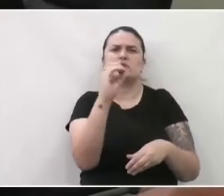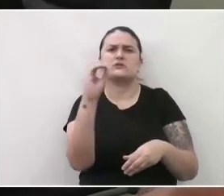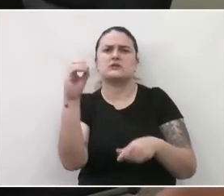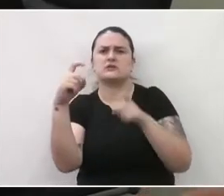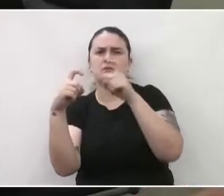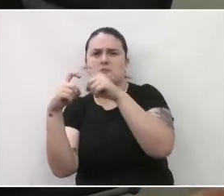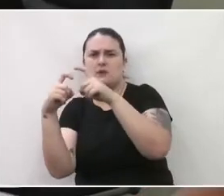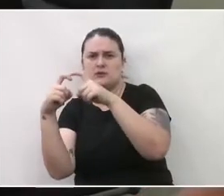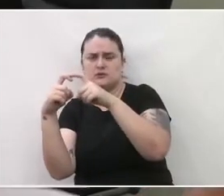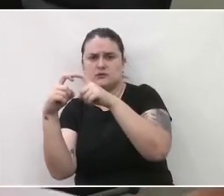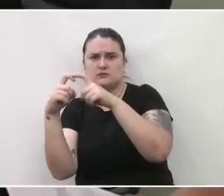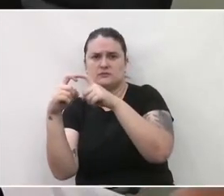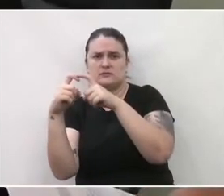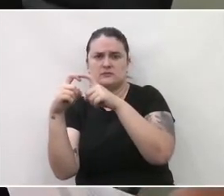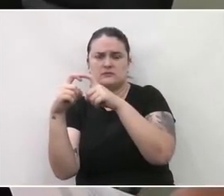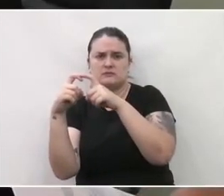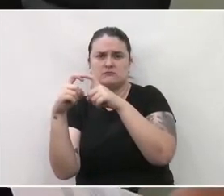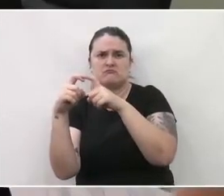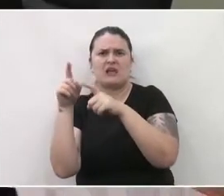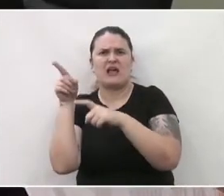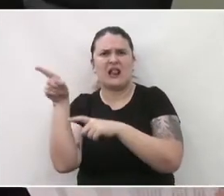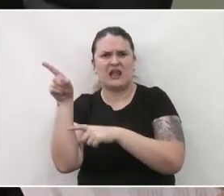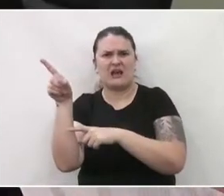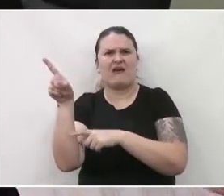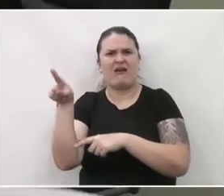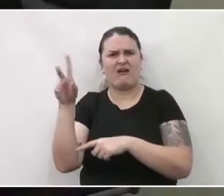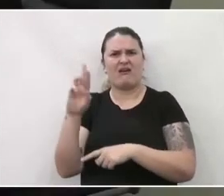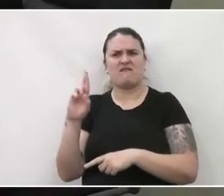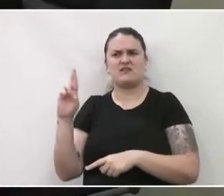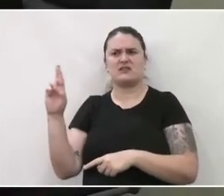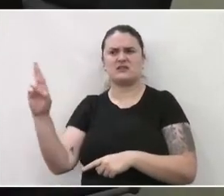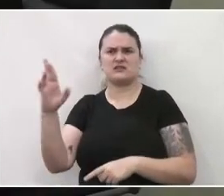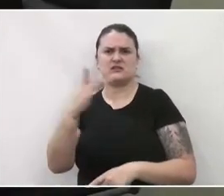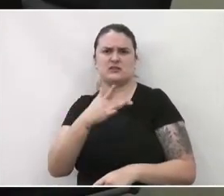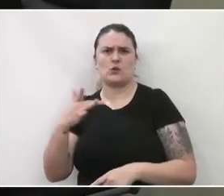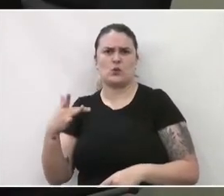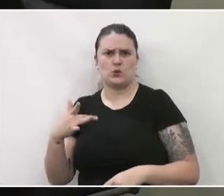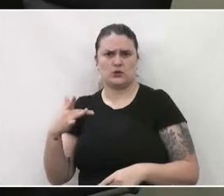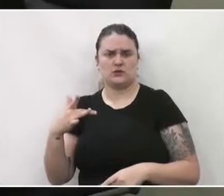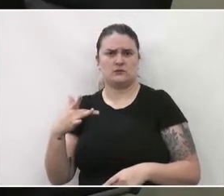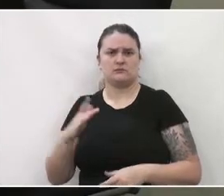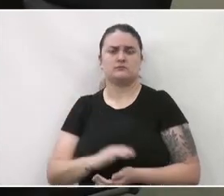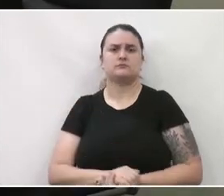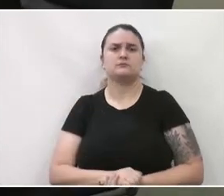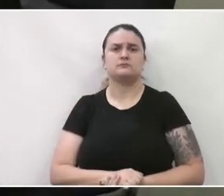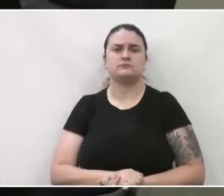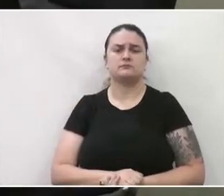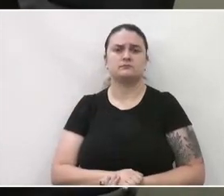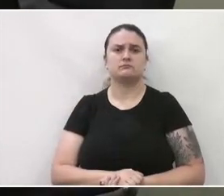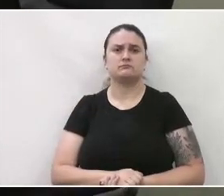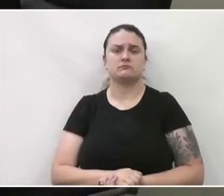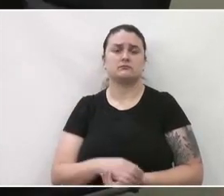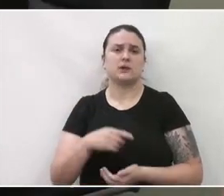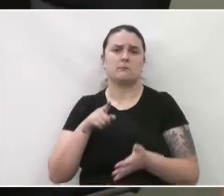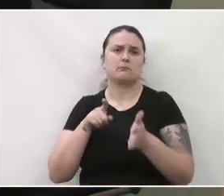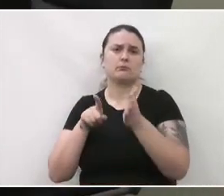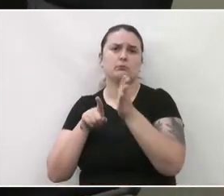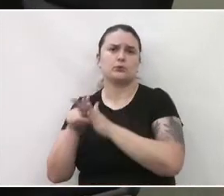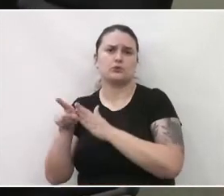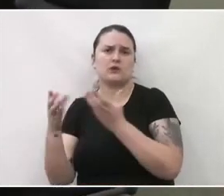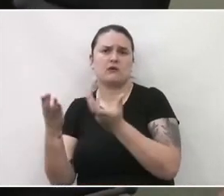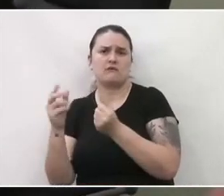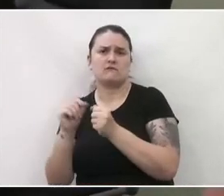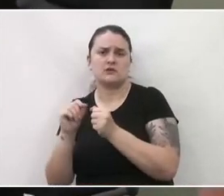em Santa Maria, que é referência em saúde a nível nacional. Essa era uma pergunta que eu queria ter